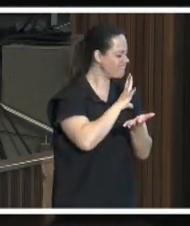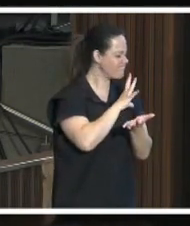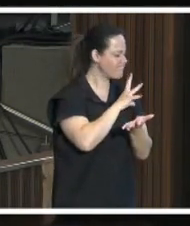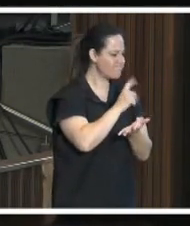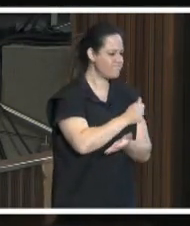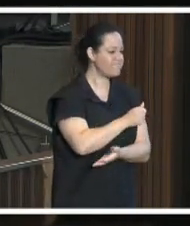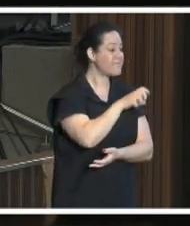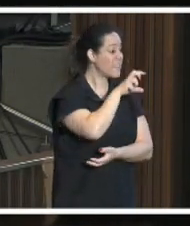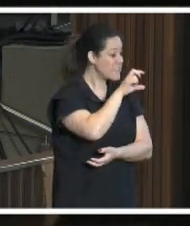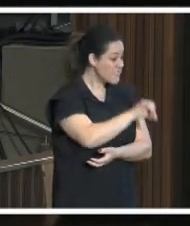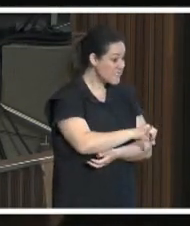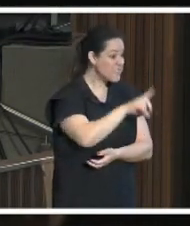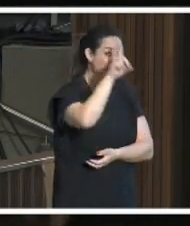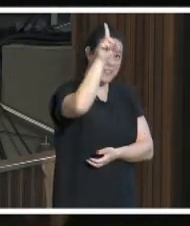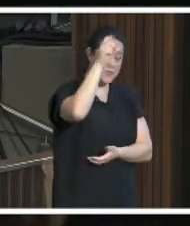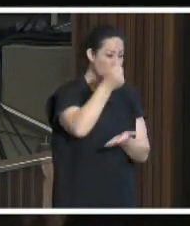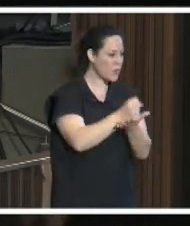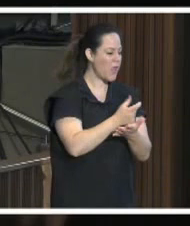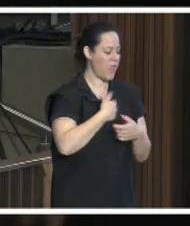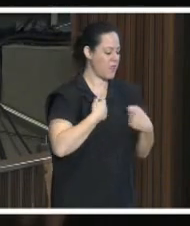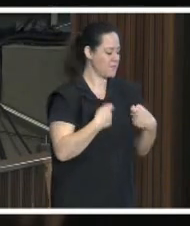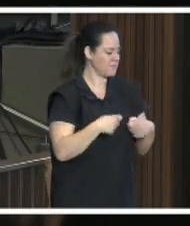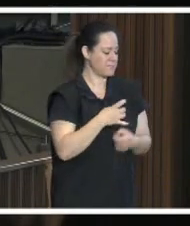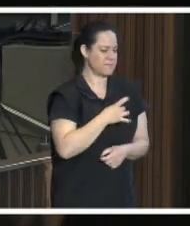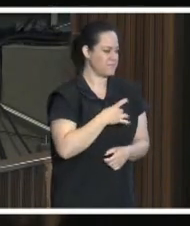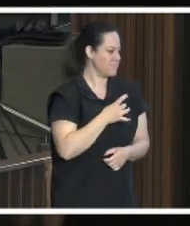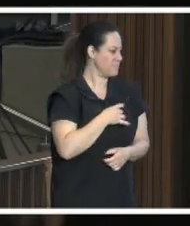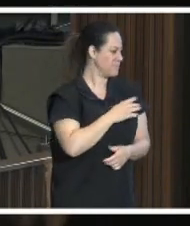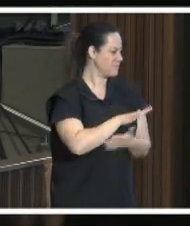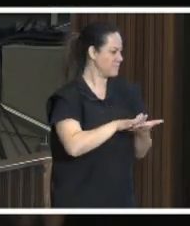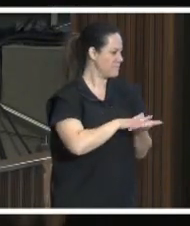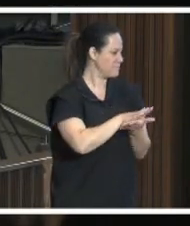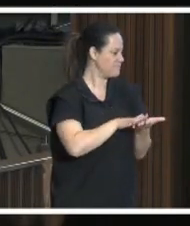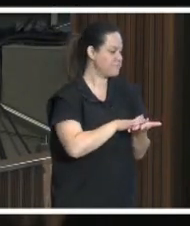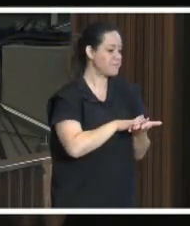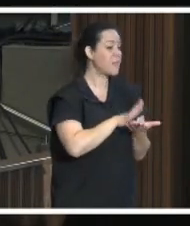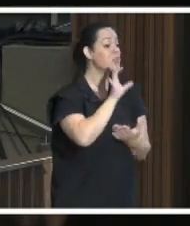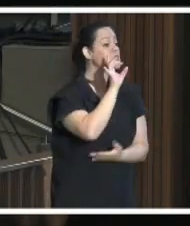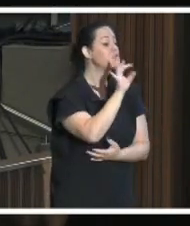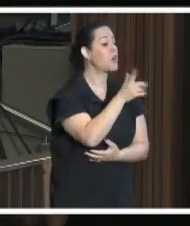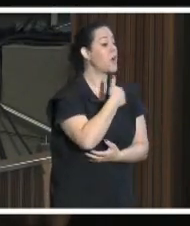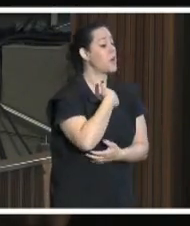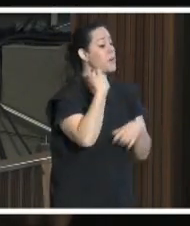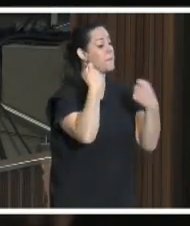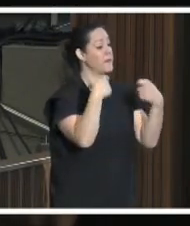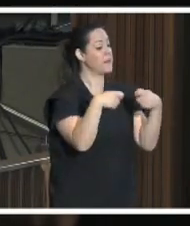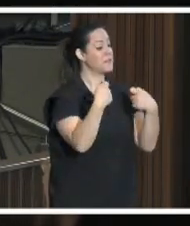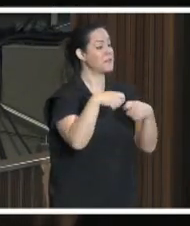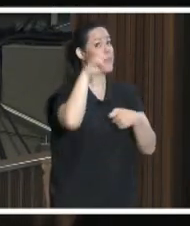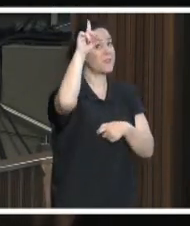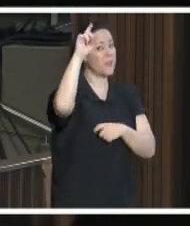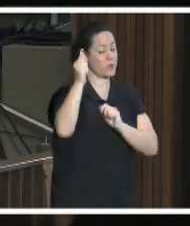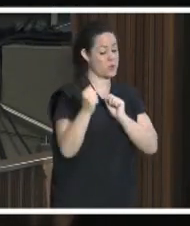E se Ele está no controle, eu não preciso temer. Eu só preciso que Ele esteja no meu barquinho.